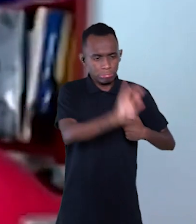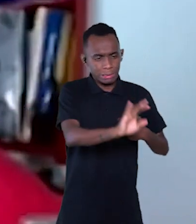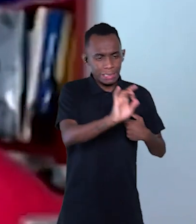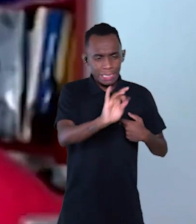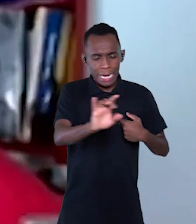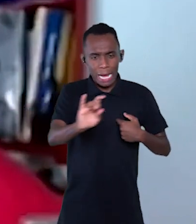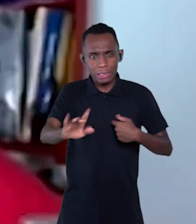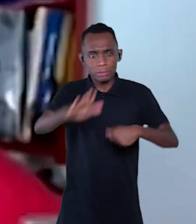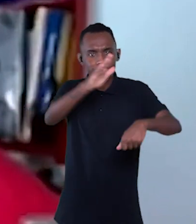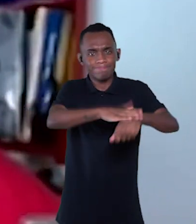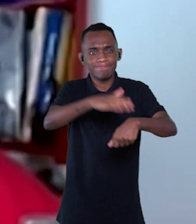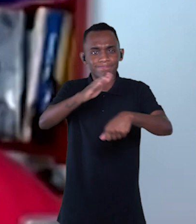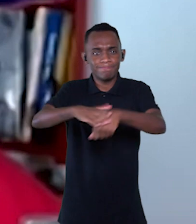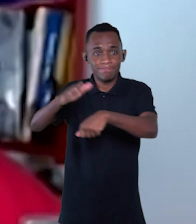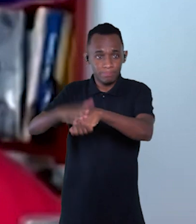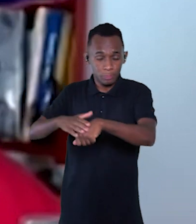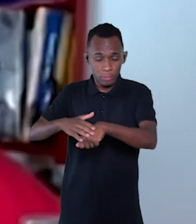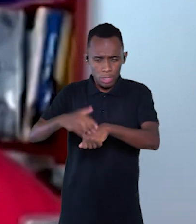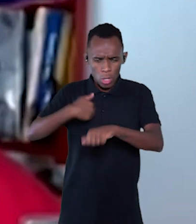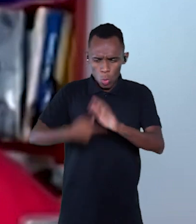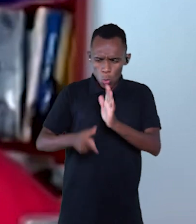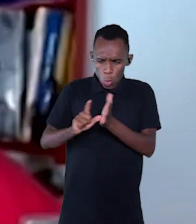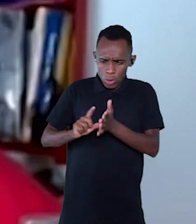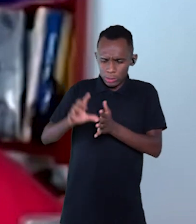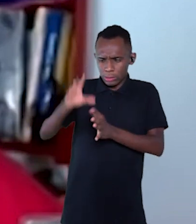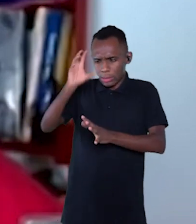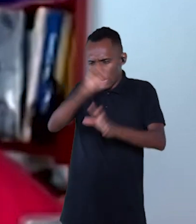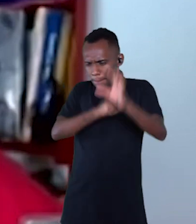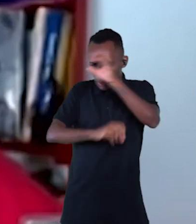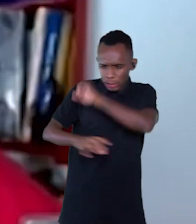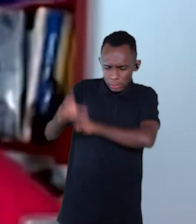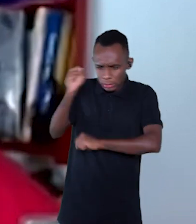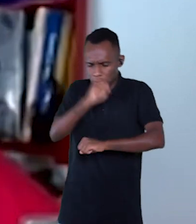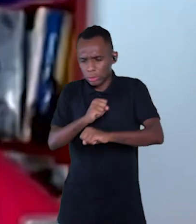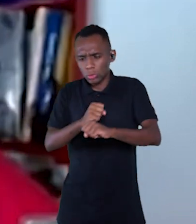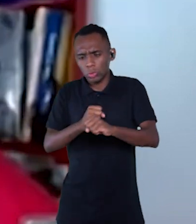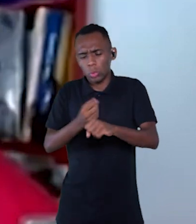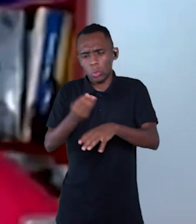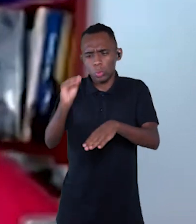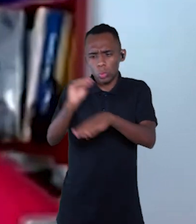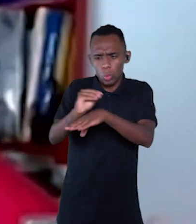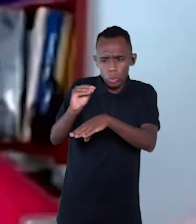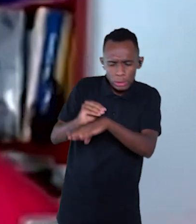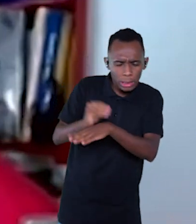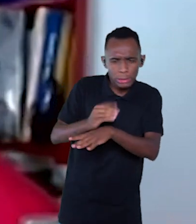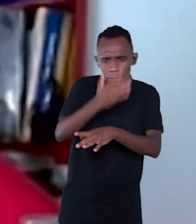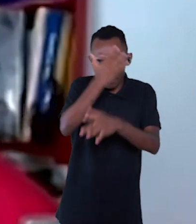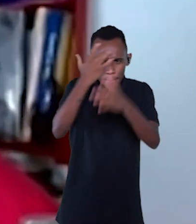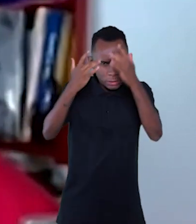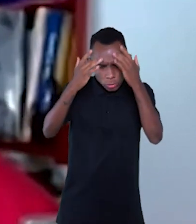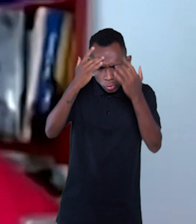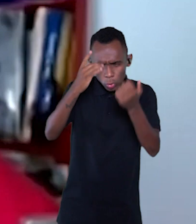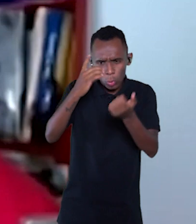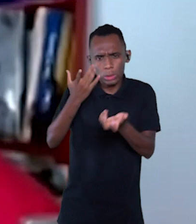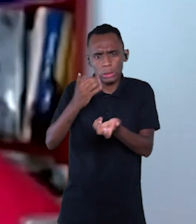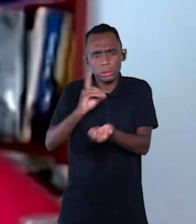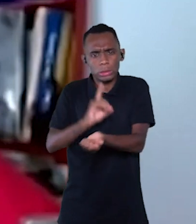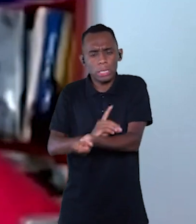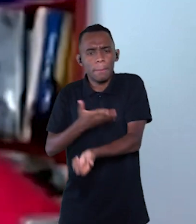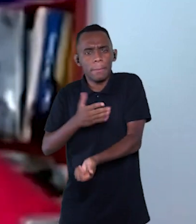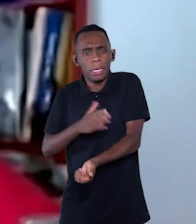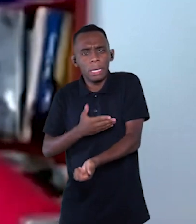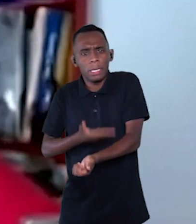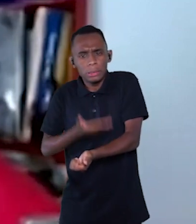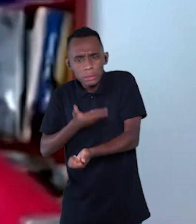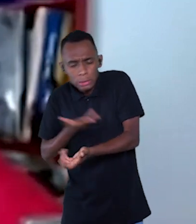frente. Porque por mais que eu tenha aprendido a cuidar de pacientes diabéticos, por mais que eu tenha aprendido a cuidar de